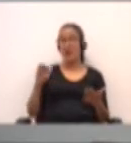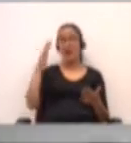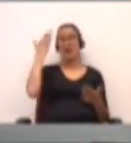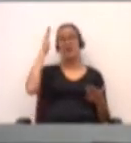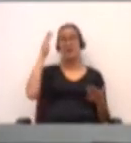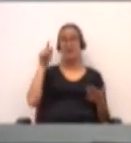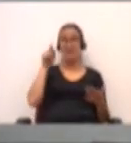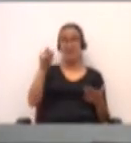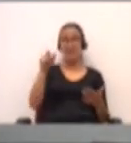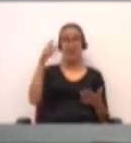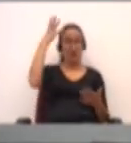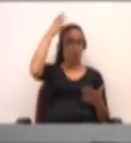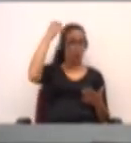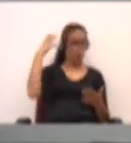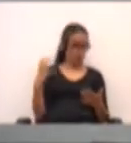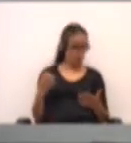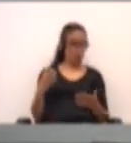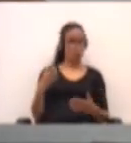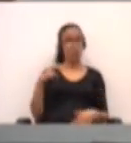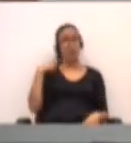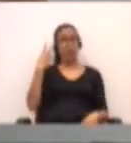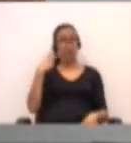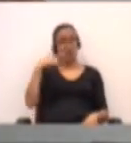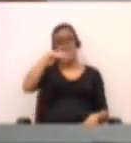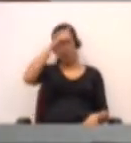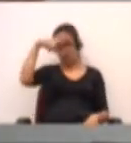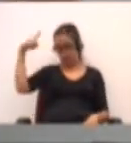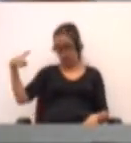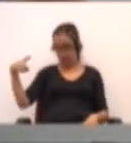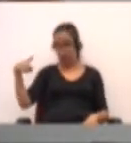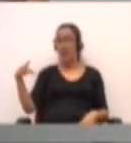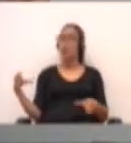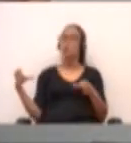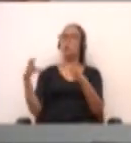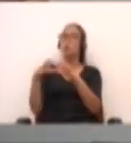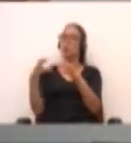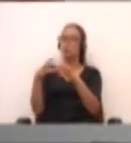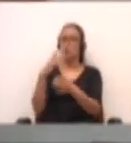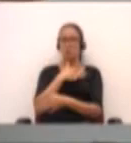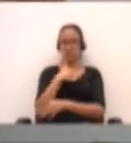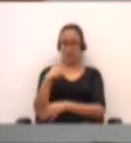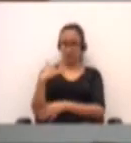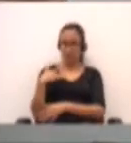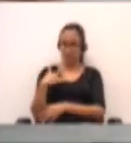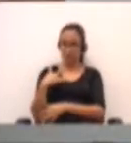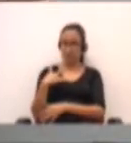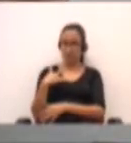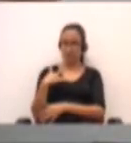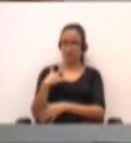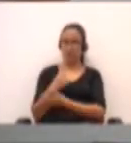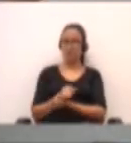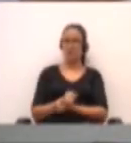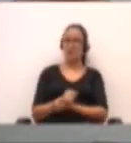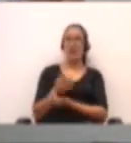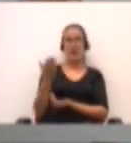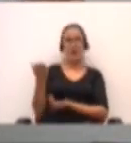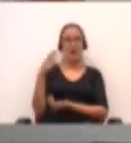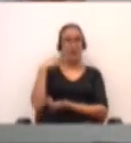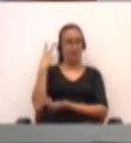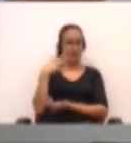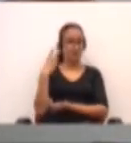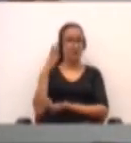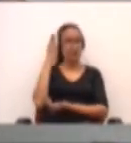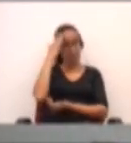parte da Comissão da Saúde aqui. Isso. A nobre vereadora sabe me dizer quantos atendimentos foram feitos